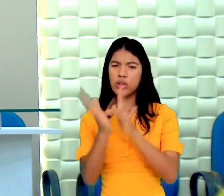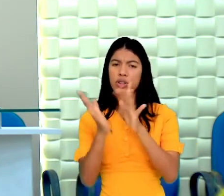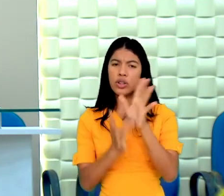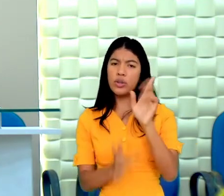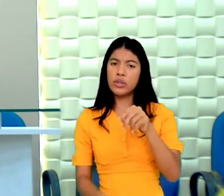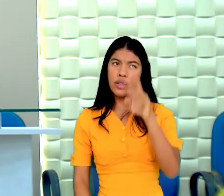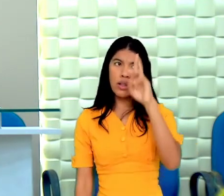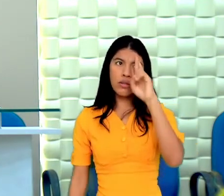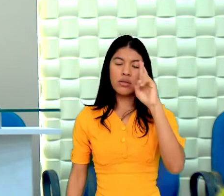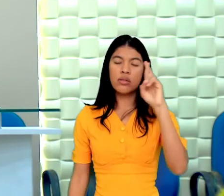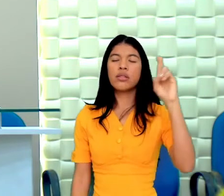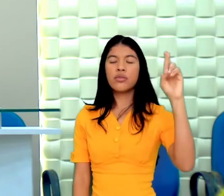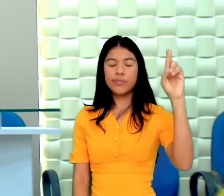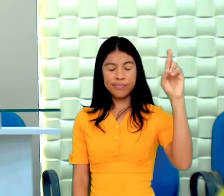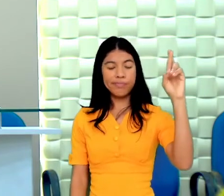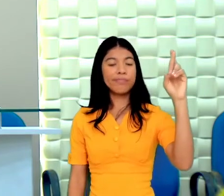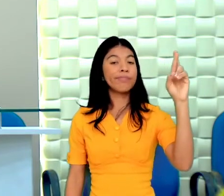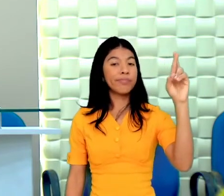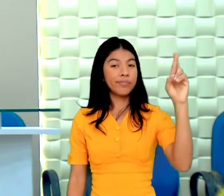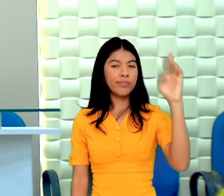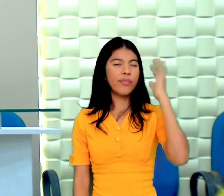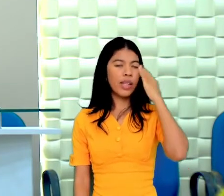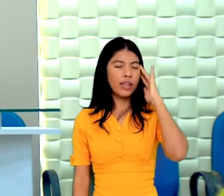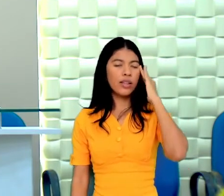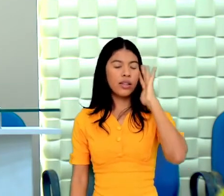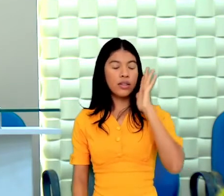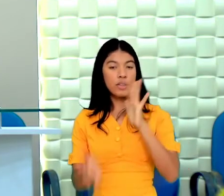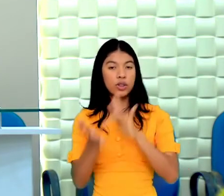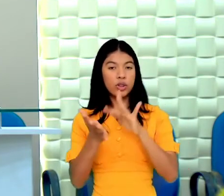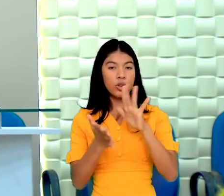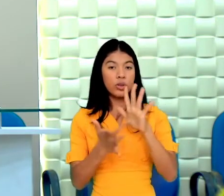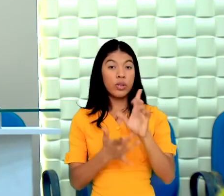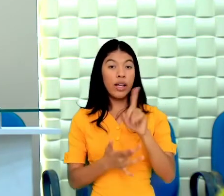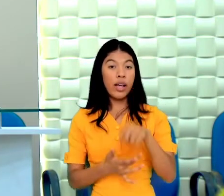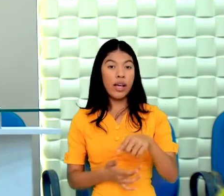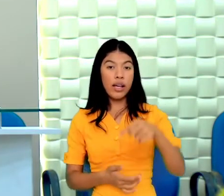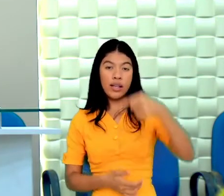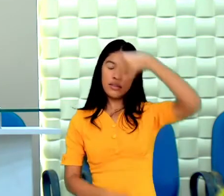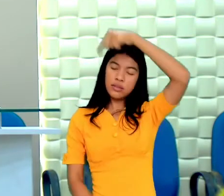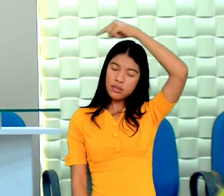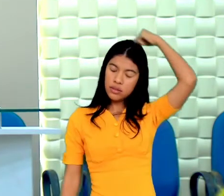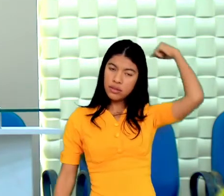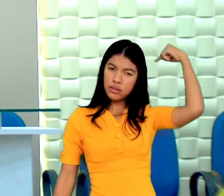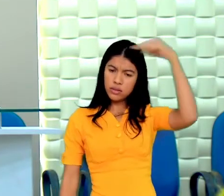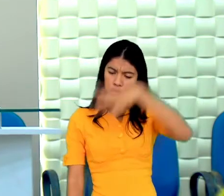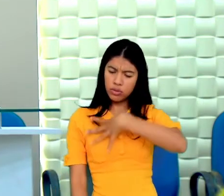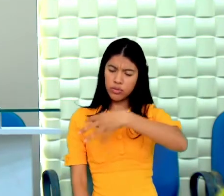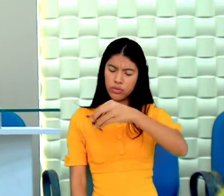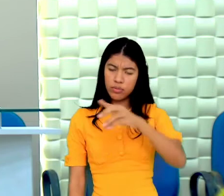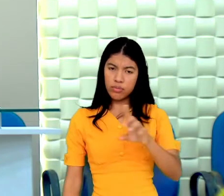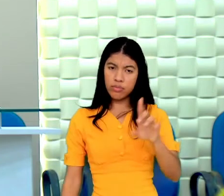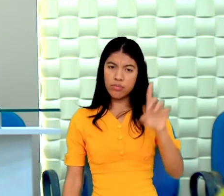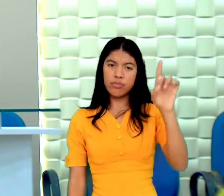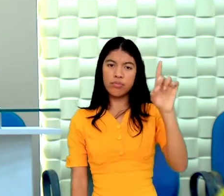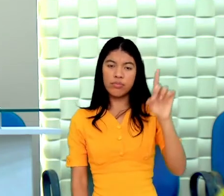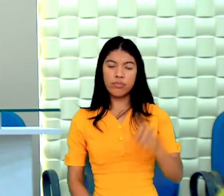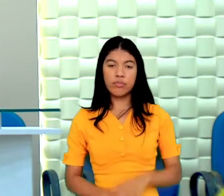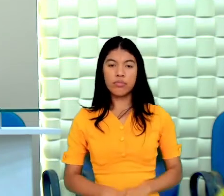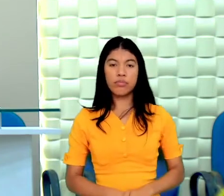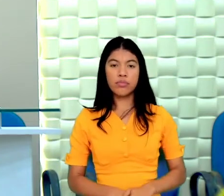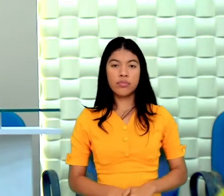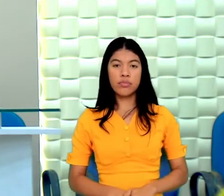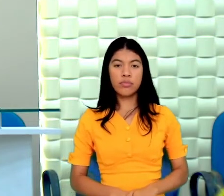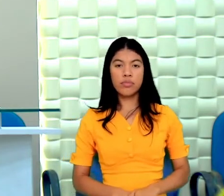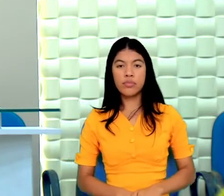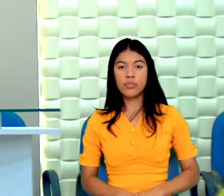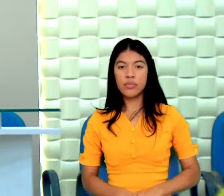vida, reconhece que Jesus é o Santo de Deus, que Jesus é o Filho de Deus. E ele chama a atenção